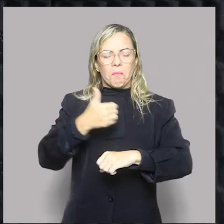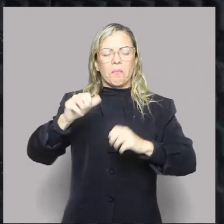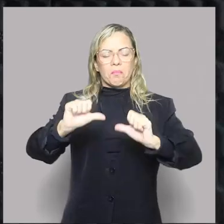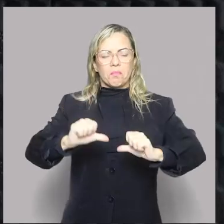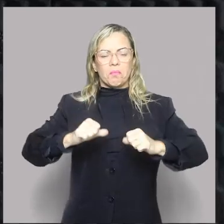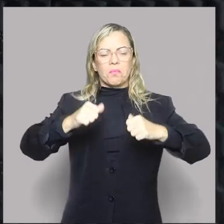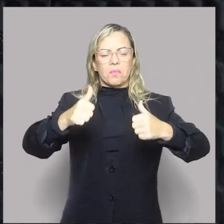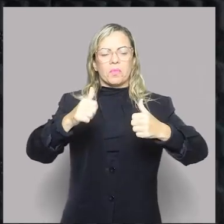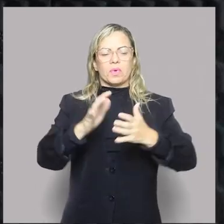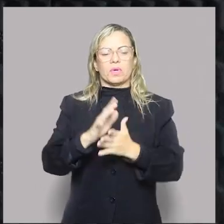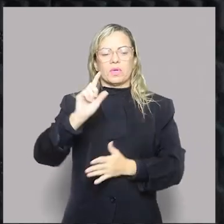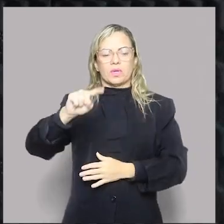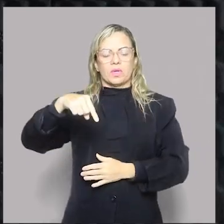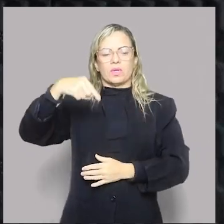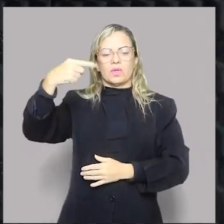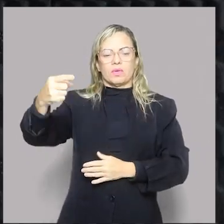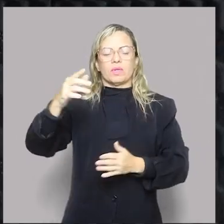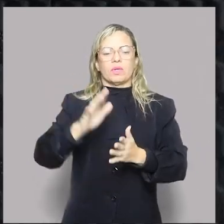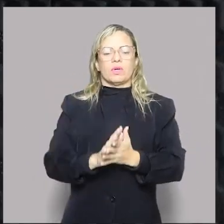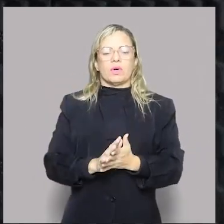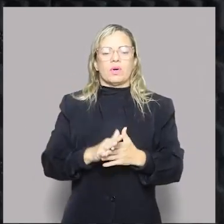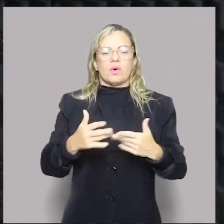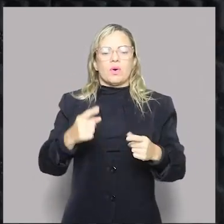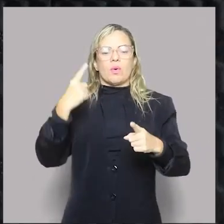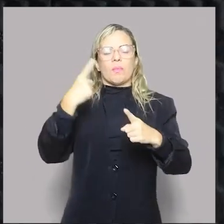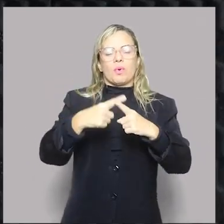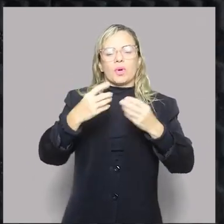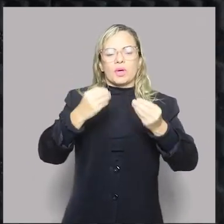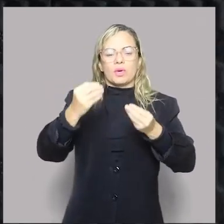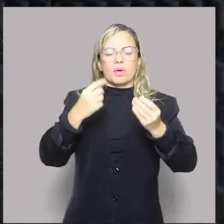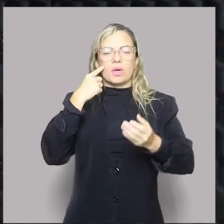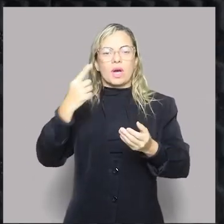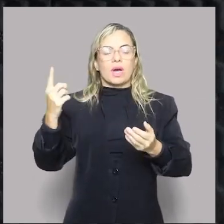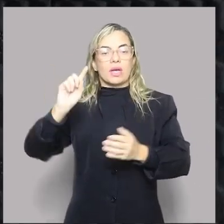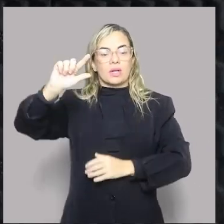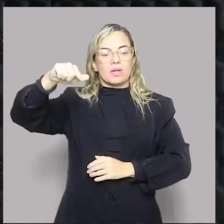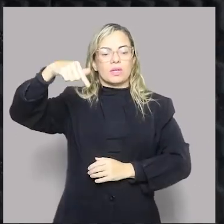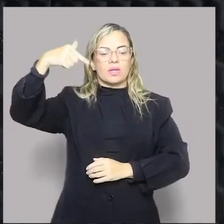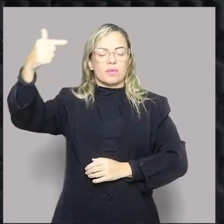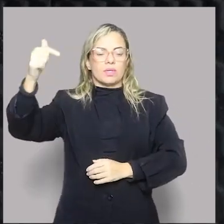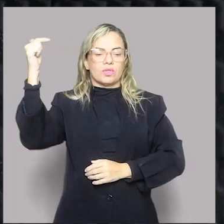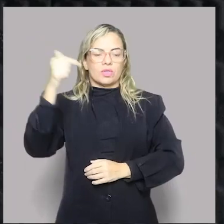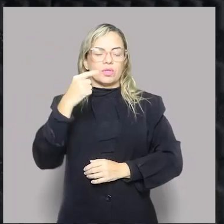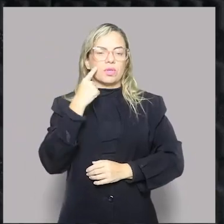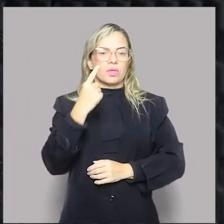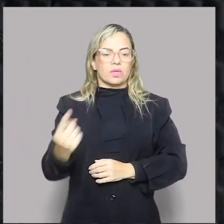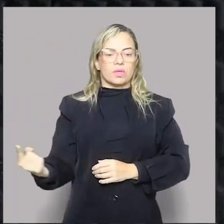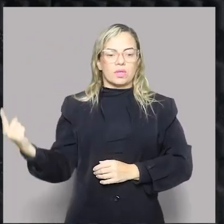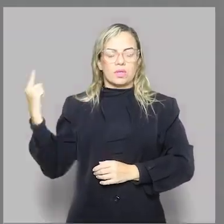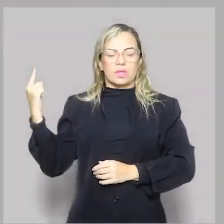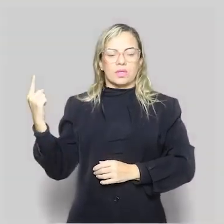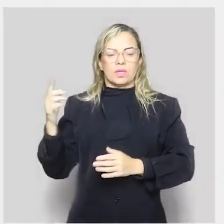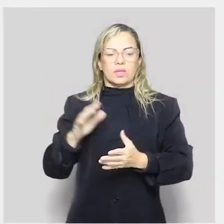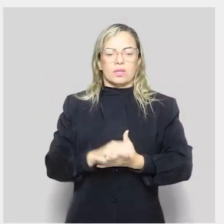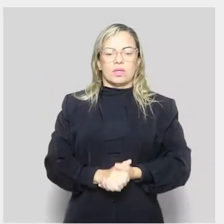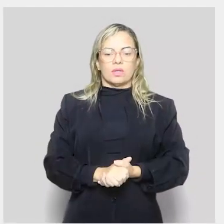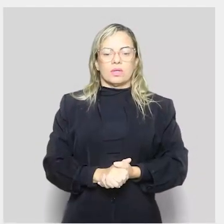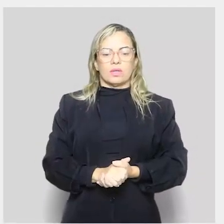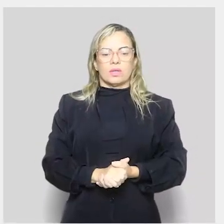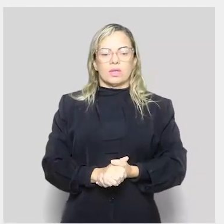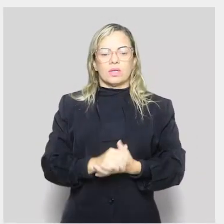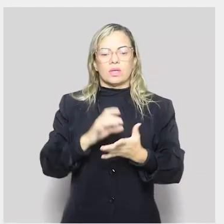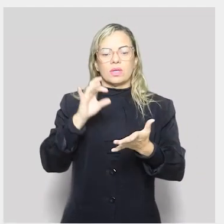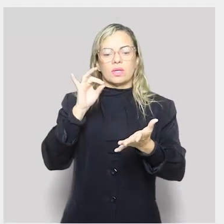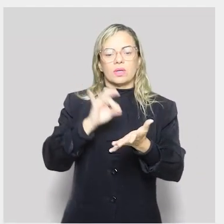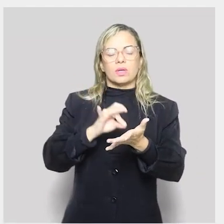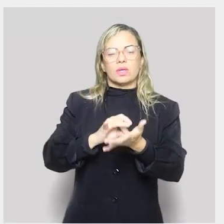provar isso? Ao fazer essas 3 perguntas e ao planejar o seu argumento, você vai ver como outros